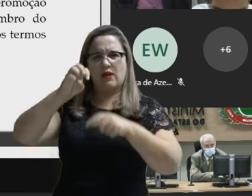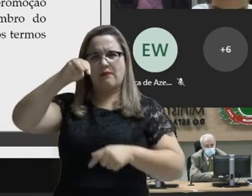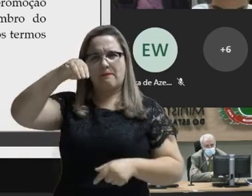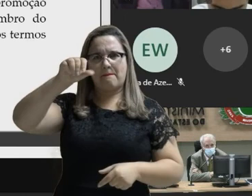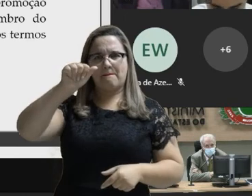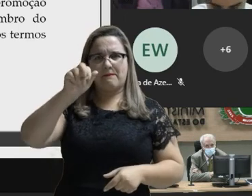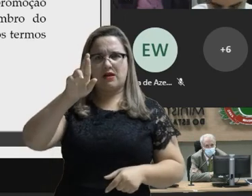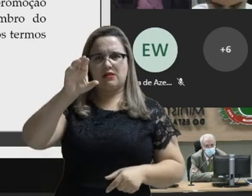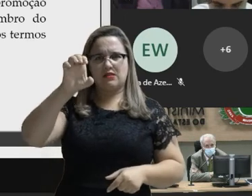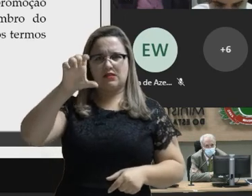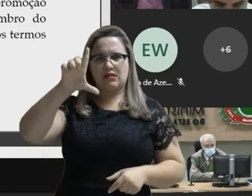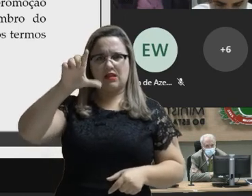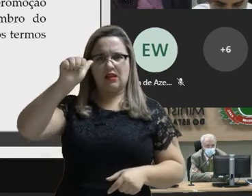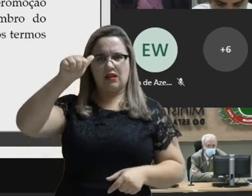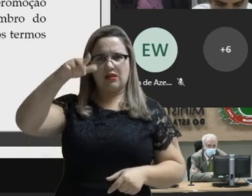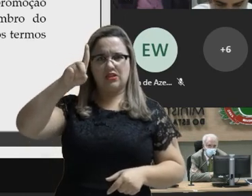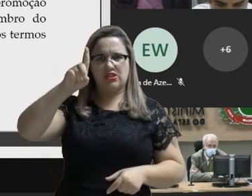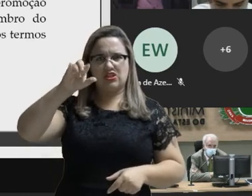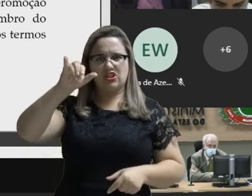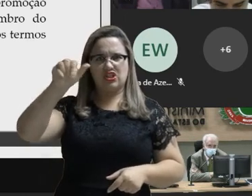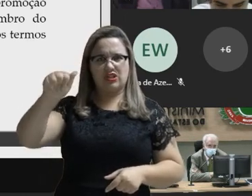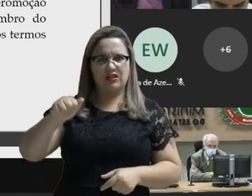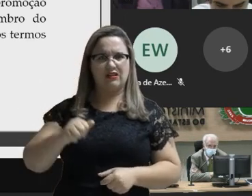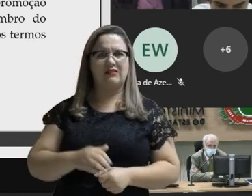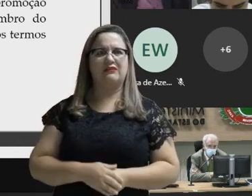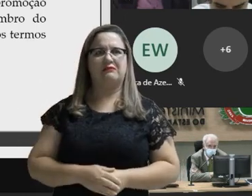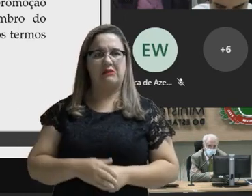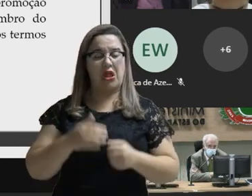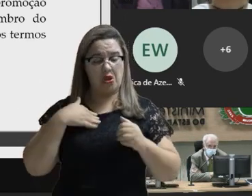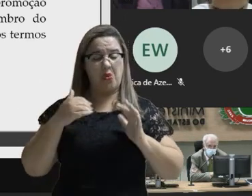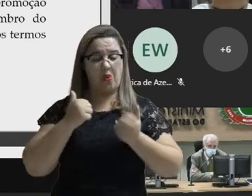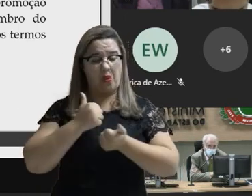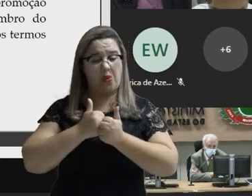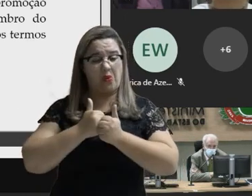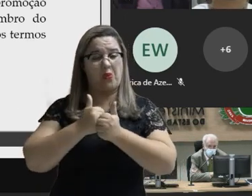isso que aconteceu. Eu acompanho a relatora em toto.